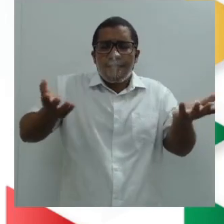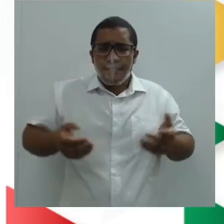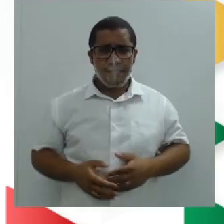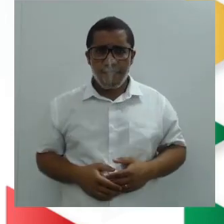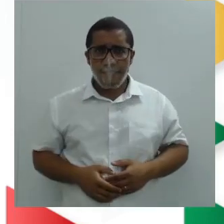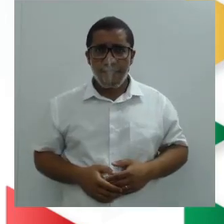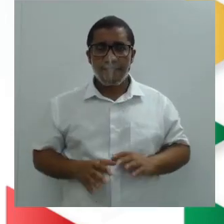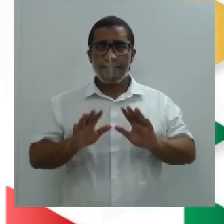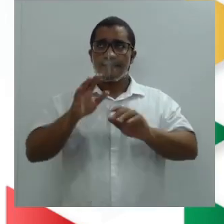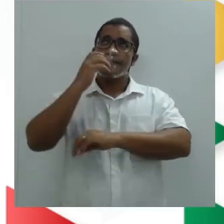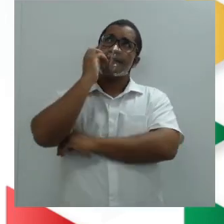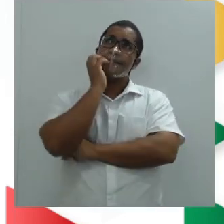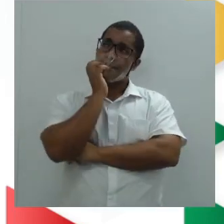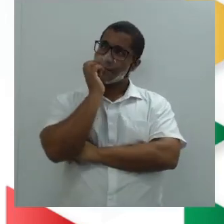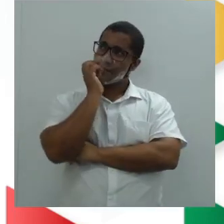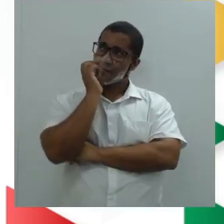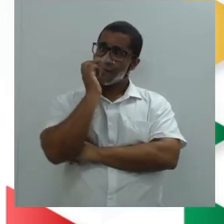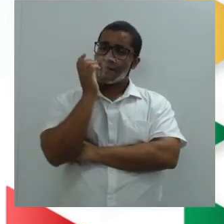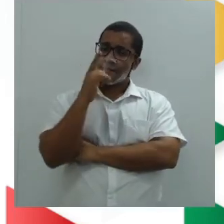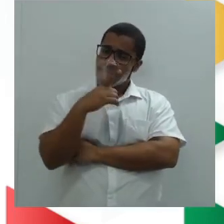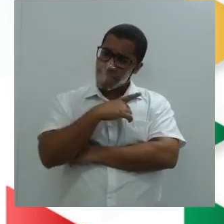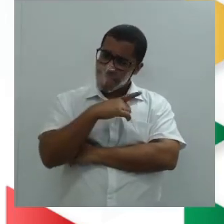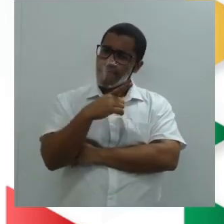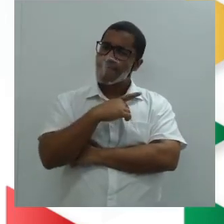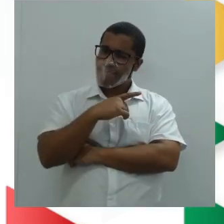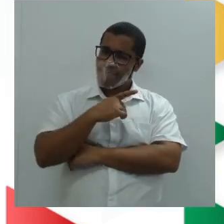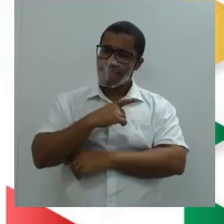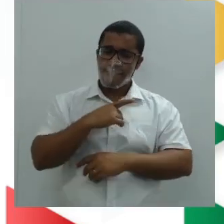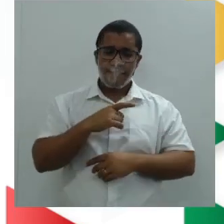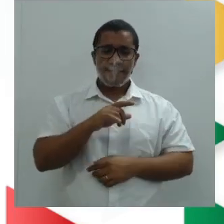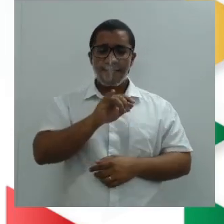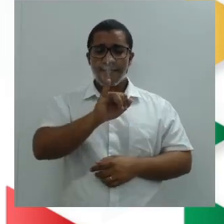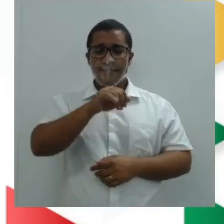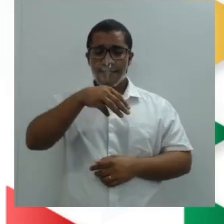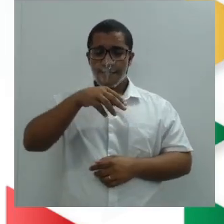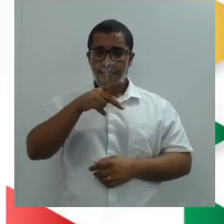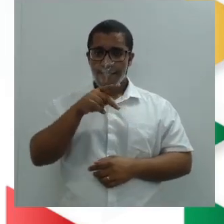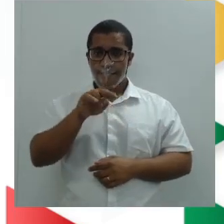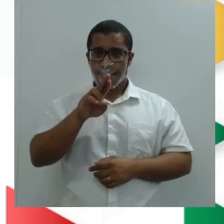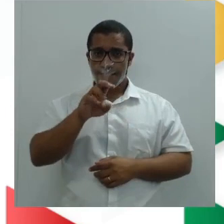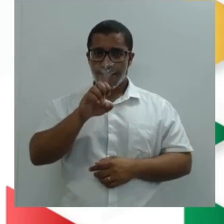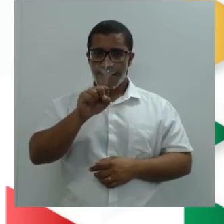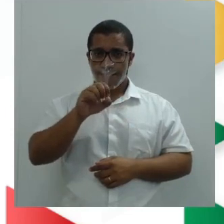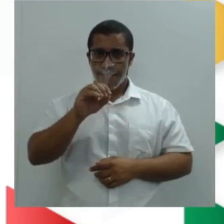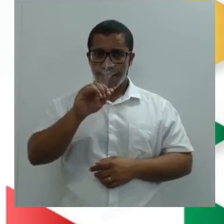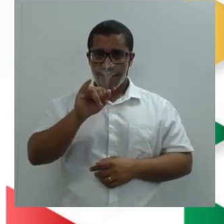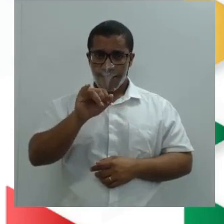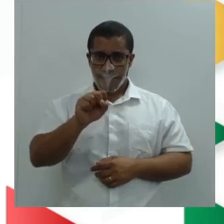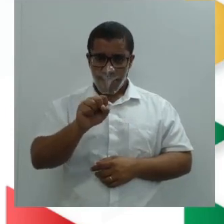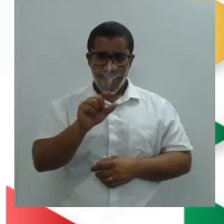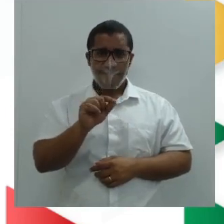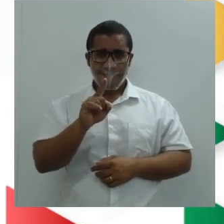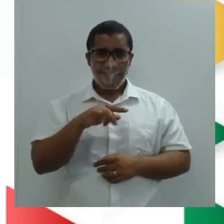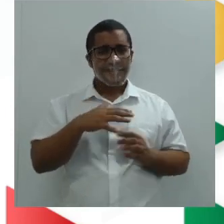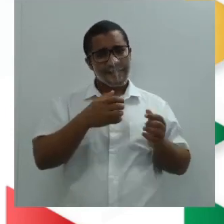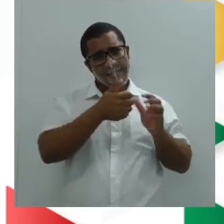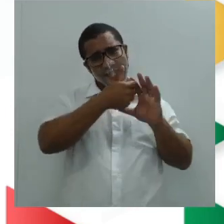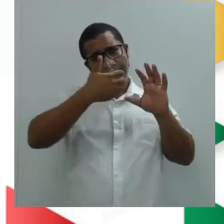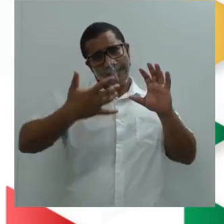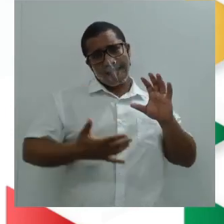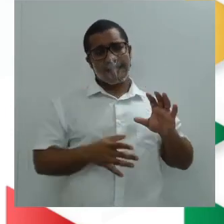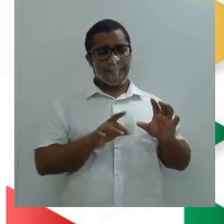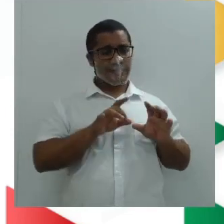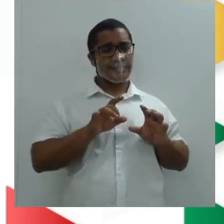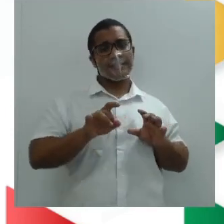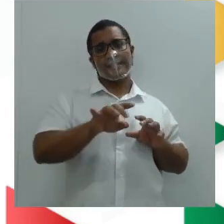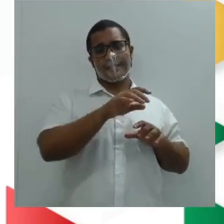Nas cidades predomina as relações impessoais típicas da característica da sociedade.